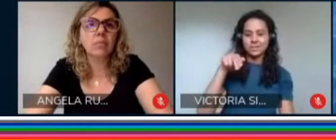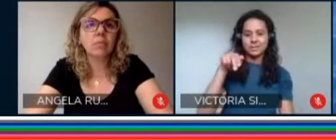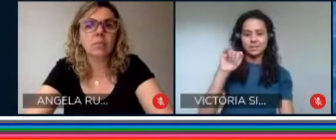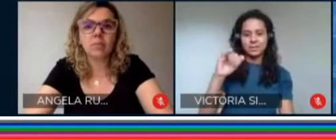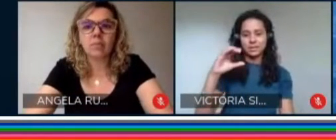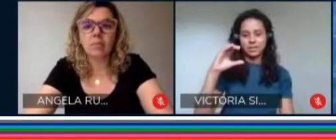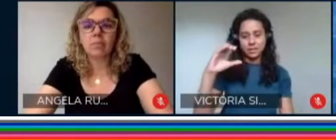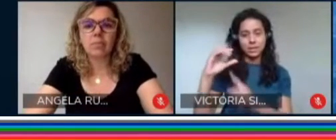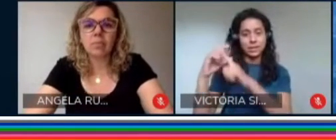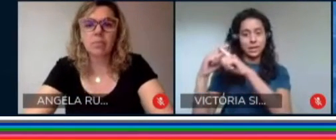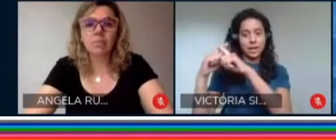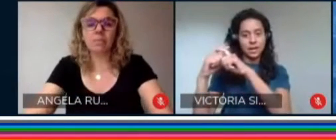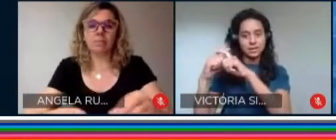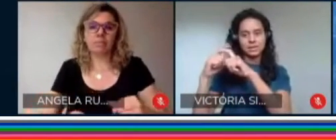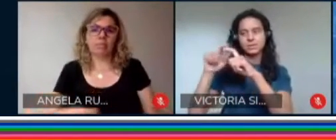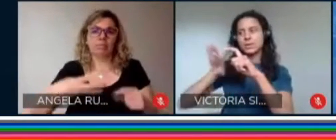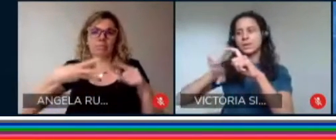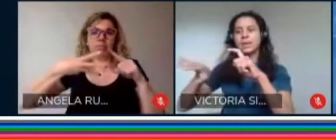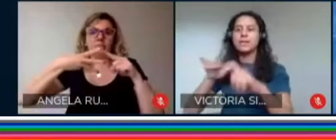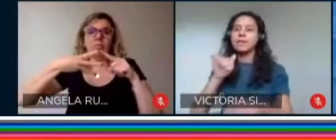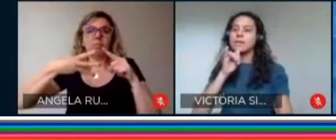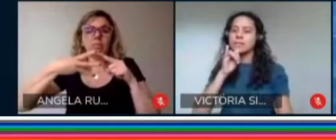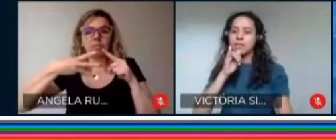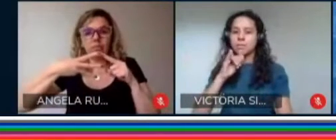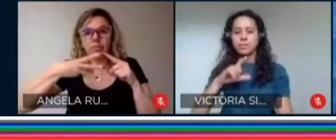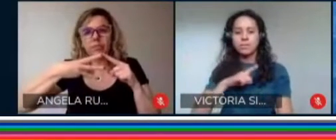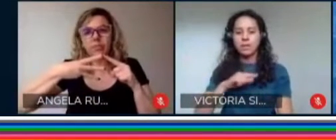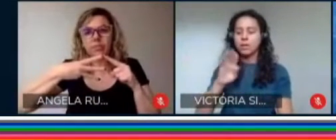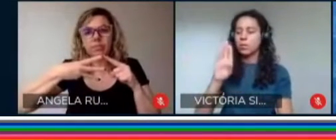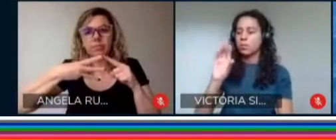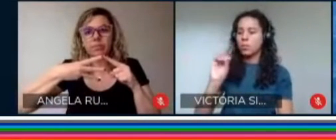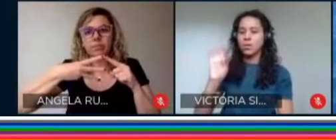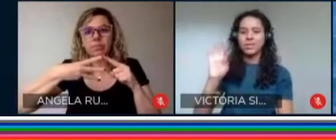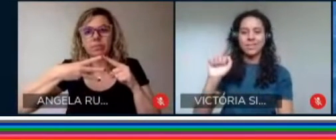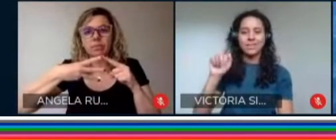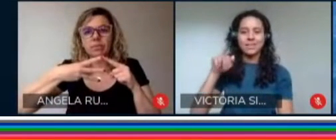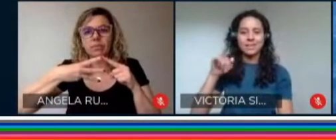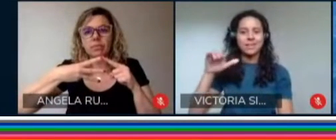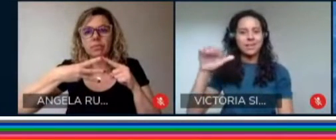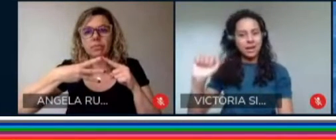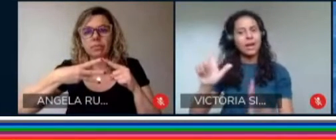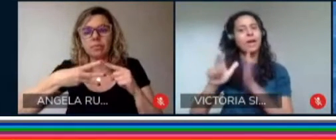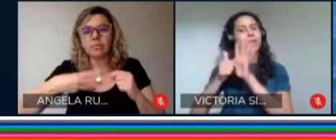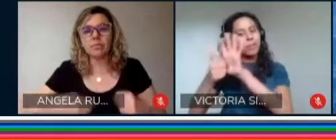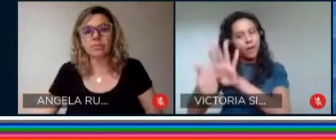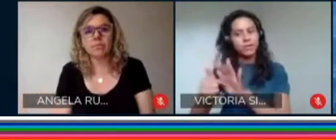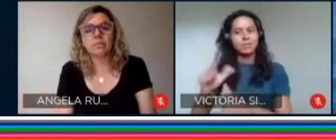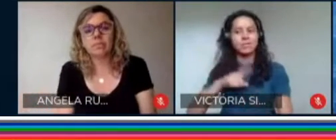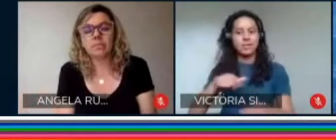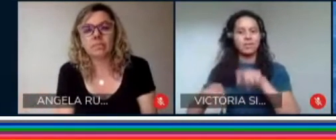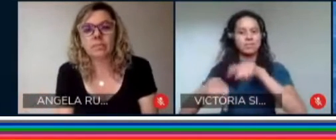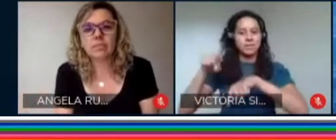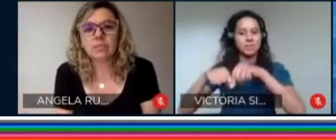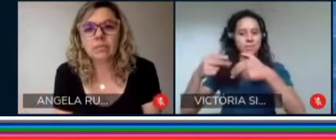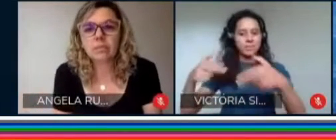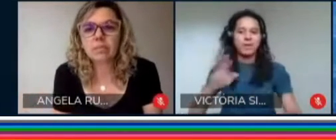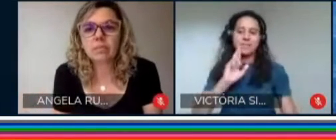C, eu não preciso prever, colocar milhares de termos, né, ele vai recuperar a partir do momento que eu uso o